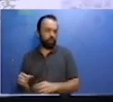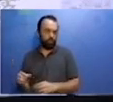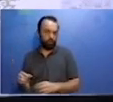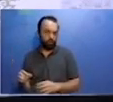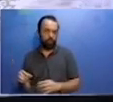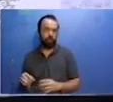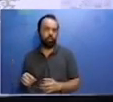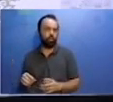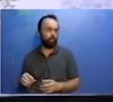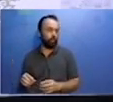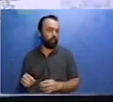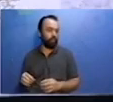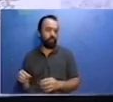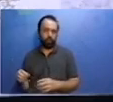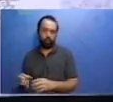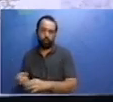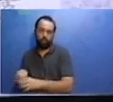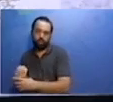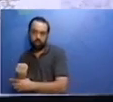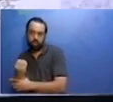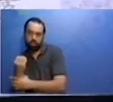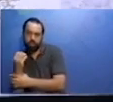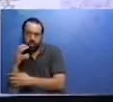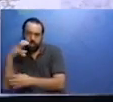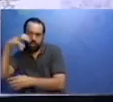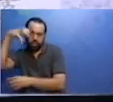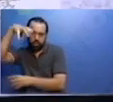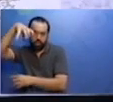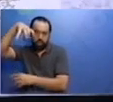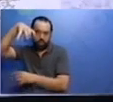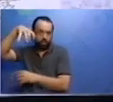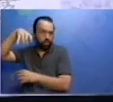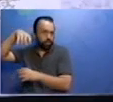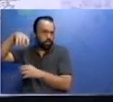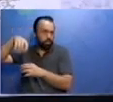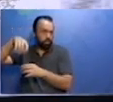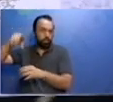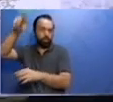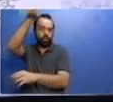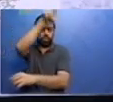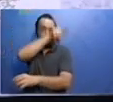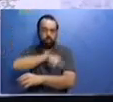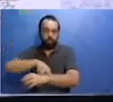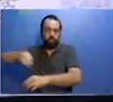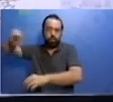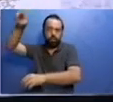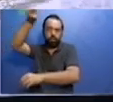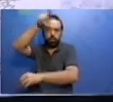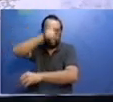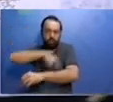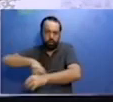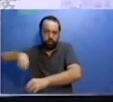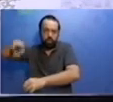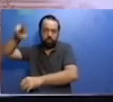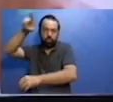se multiplicar, ele desenvolve esse cogumelo, e aí vem até esse ponto aqui, e fecha o ciclo.